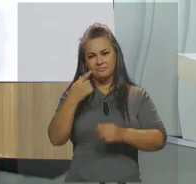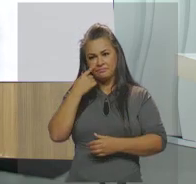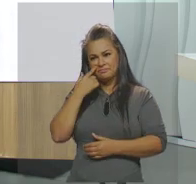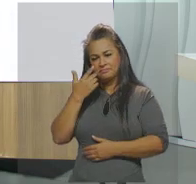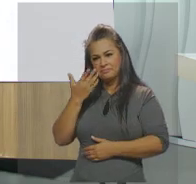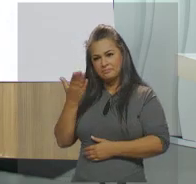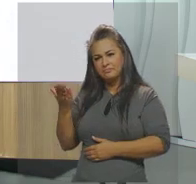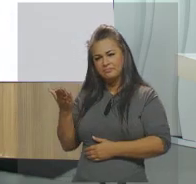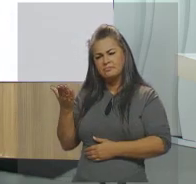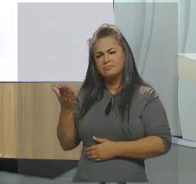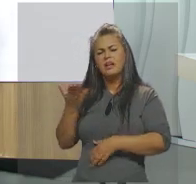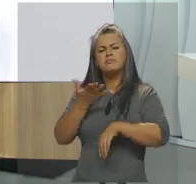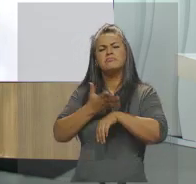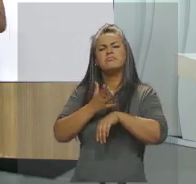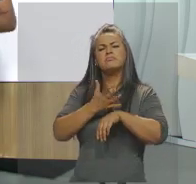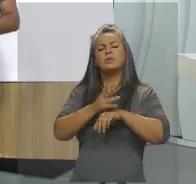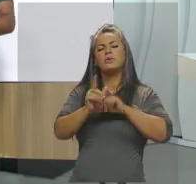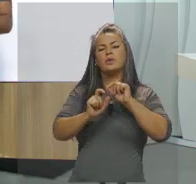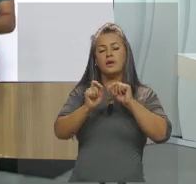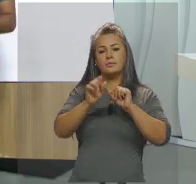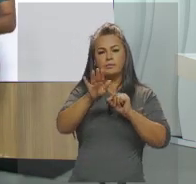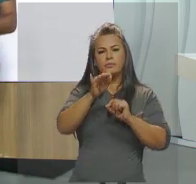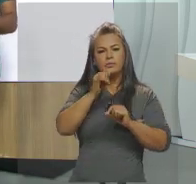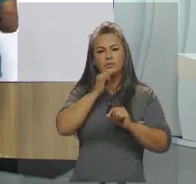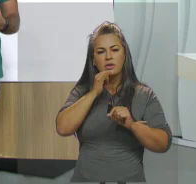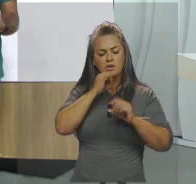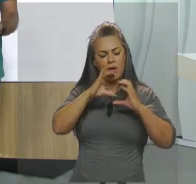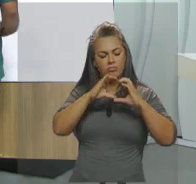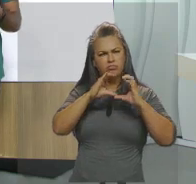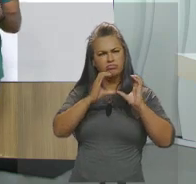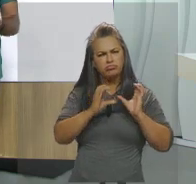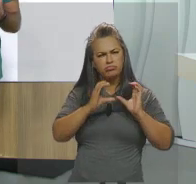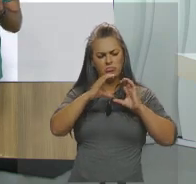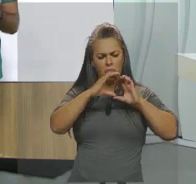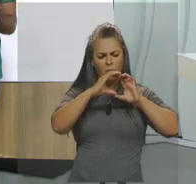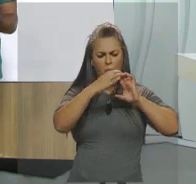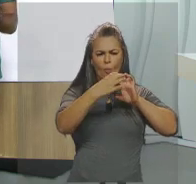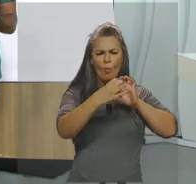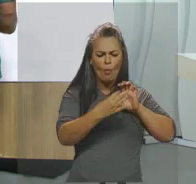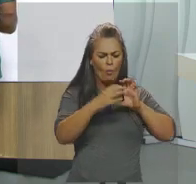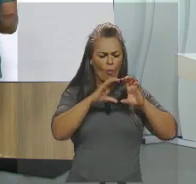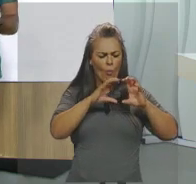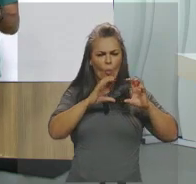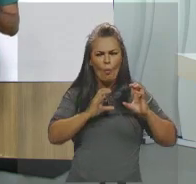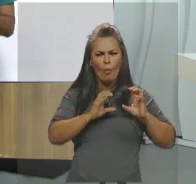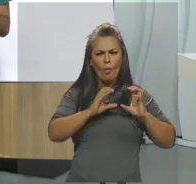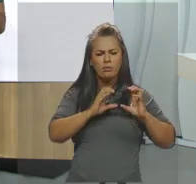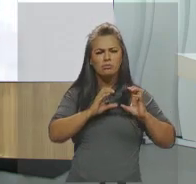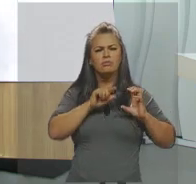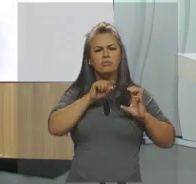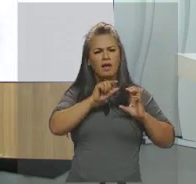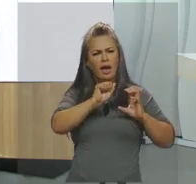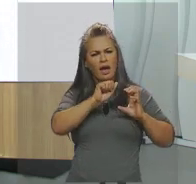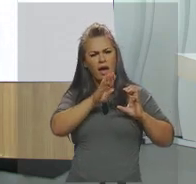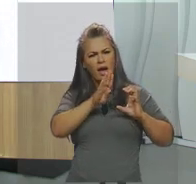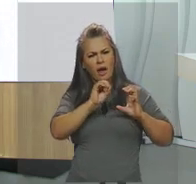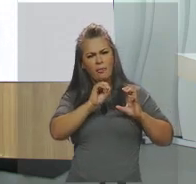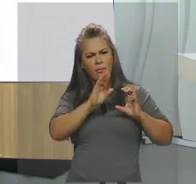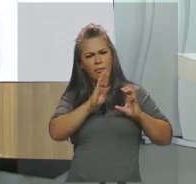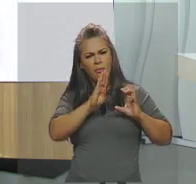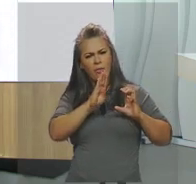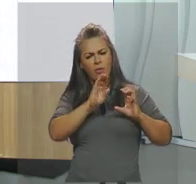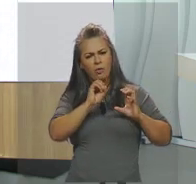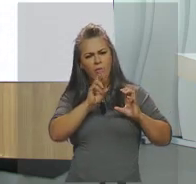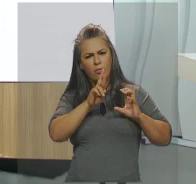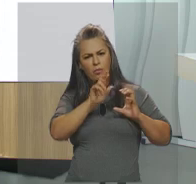para a prática. A forma das abóboras, sabiam, gente, que a forma das abóboras, elas vão ser determinadas